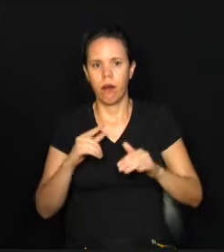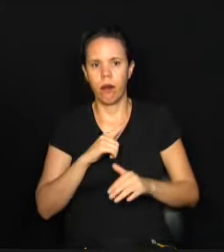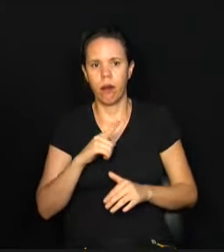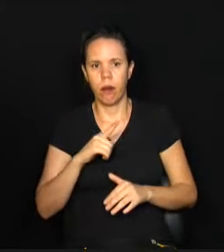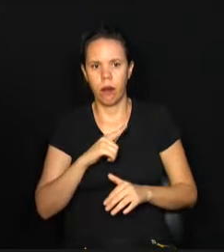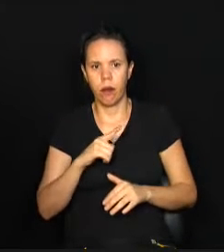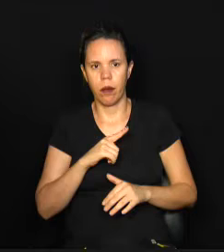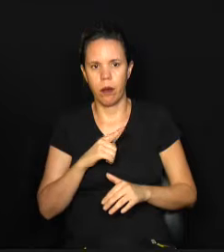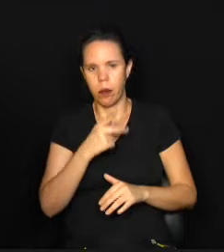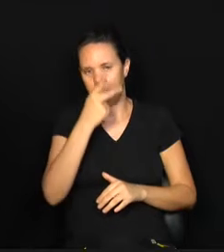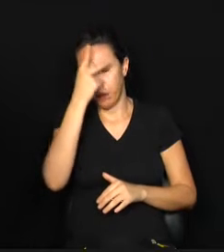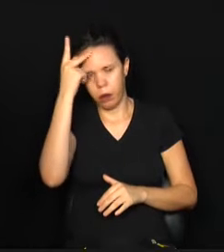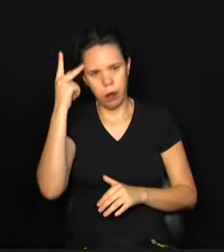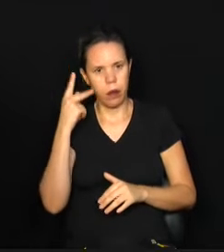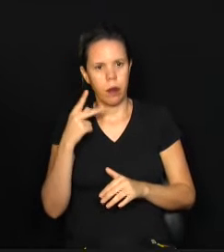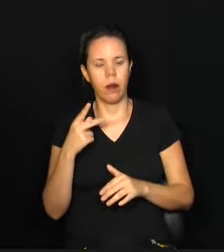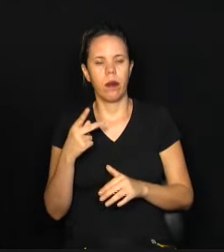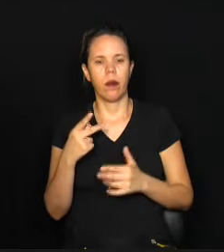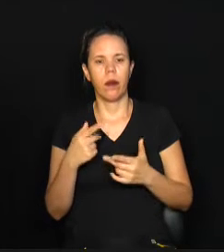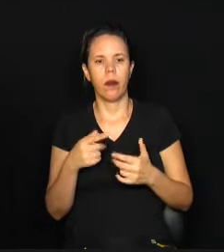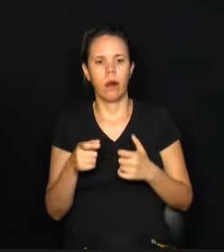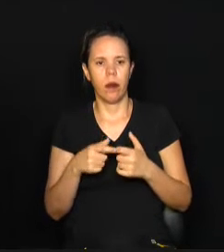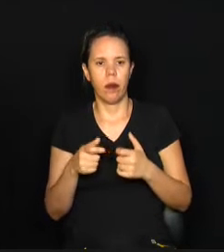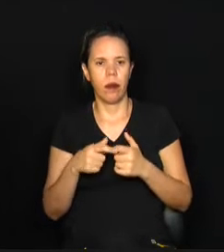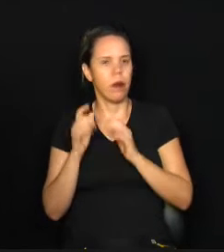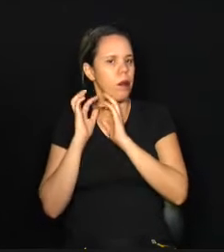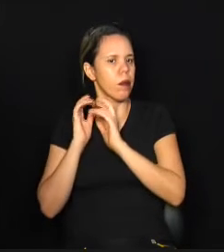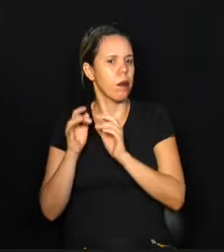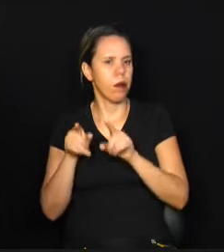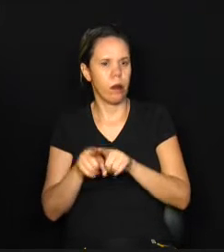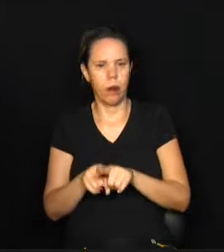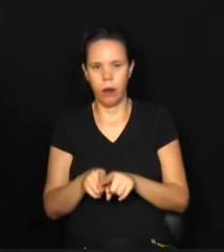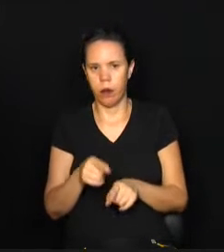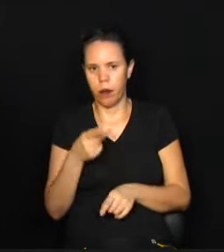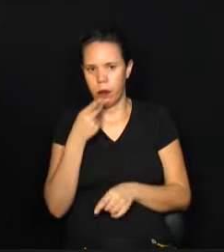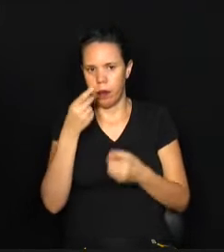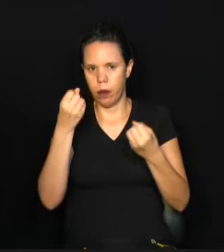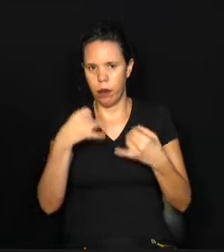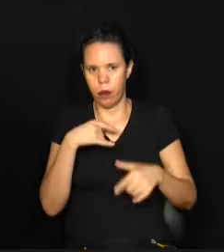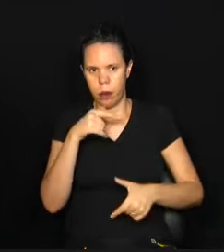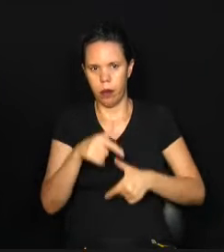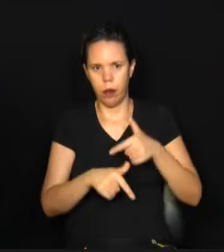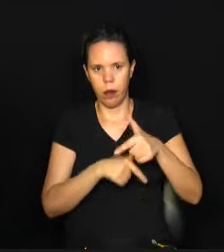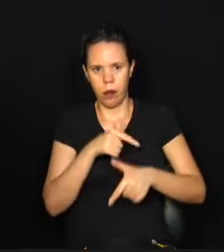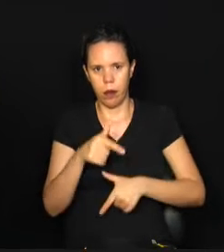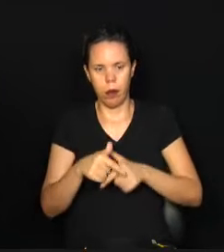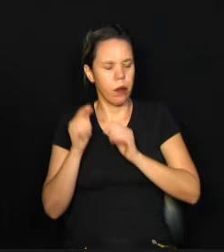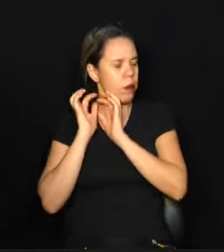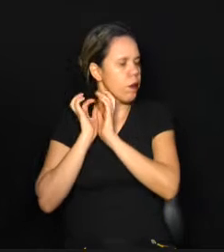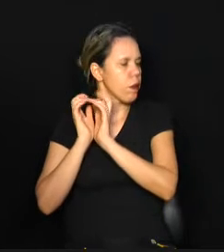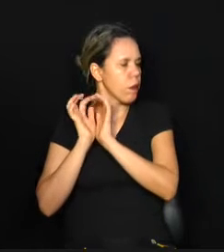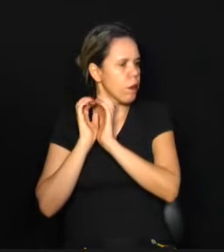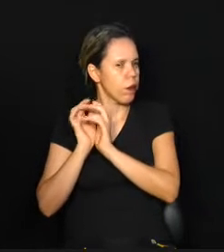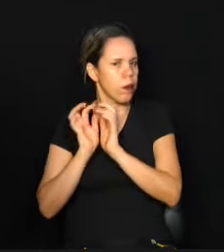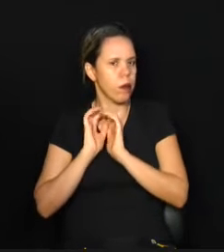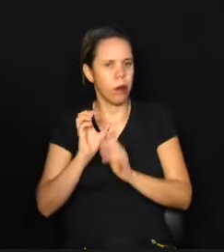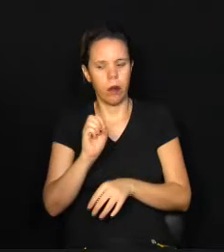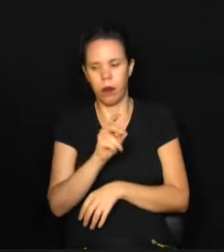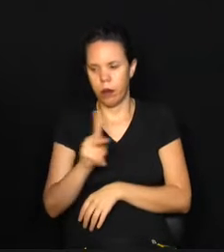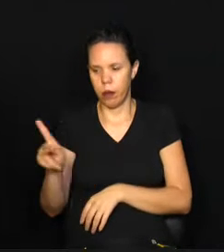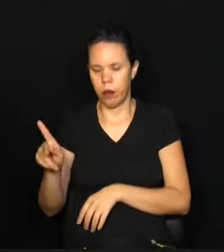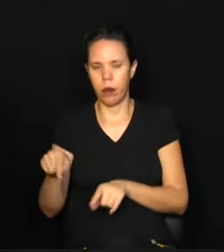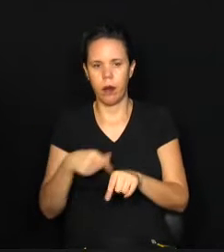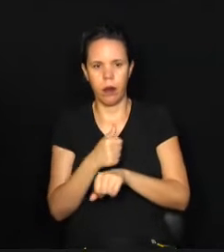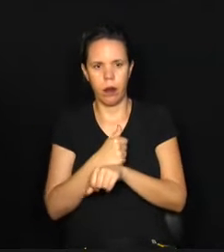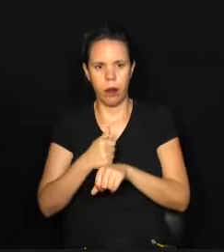que são neurologistas, os que são trabalhando na parte de optometria, na parte